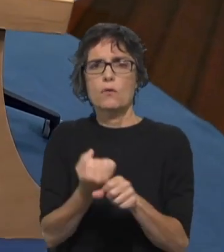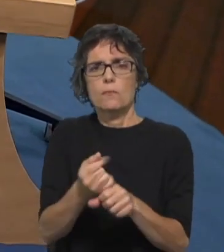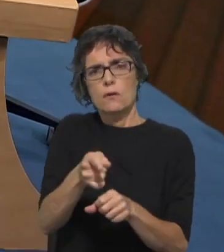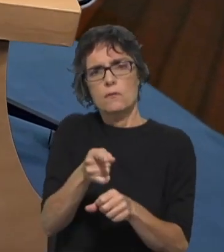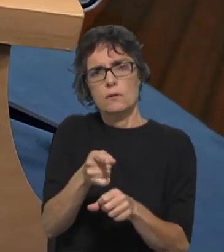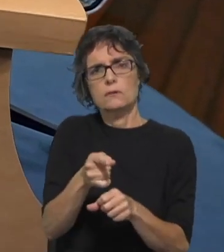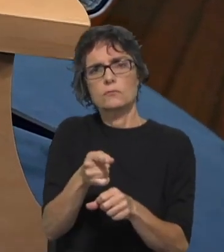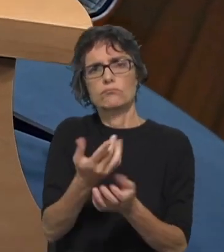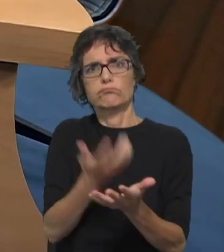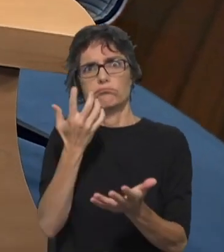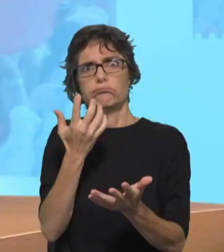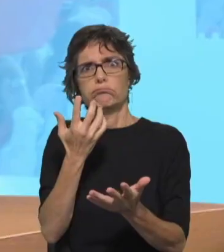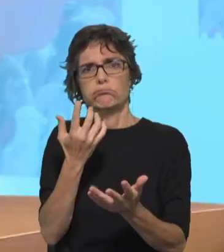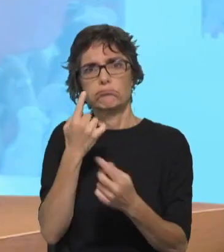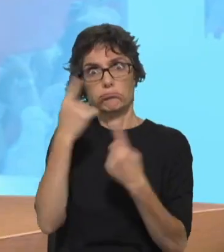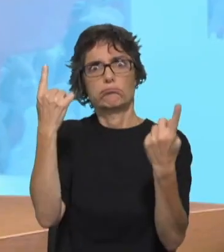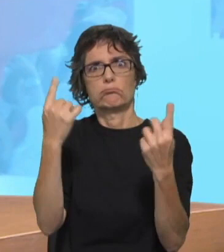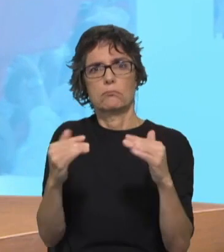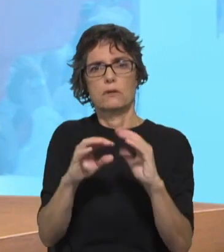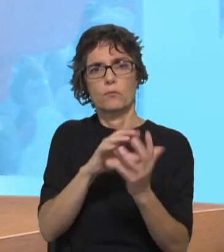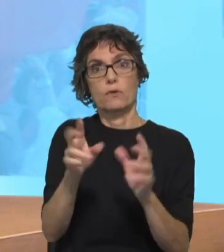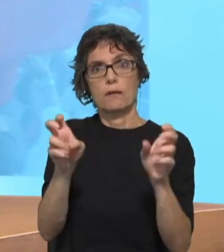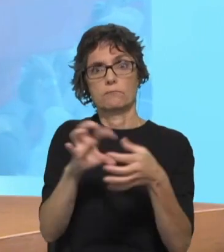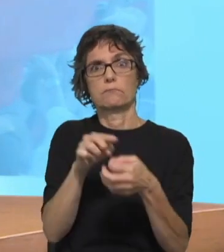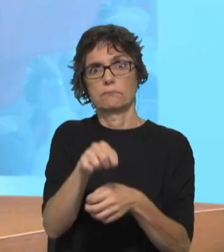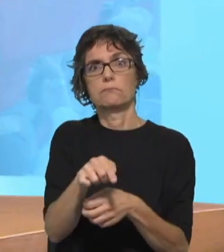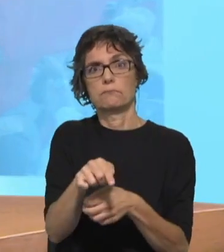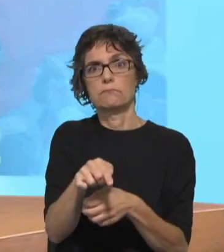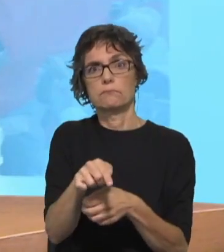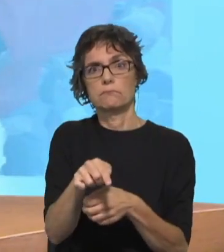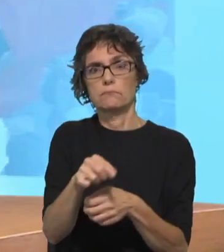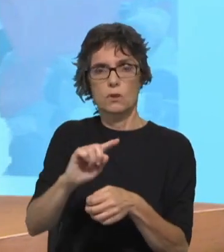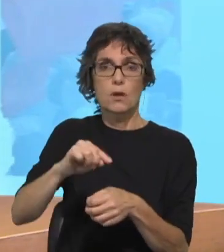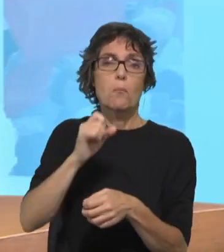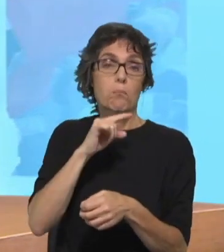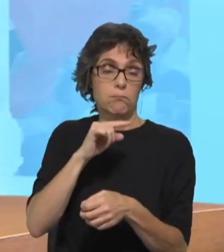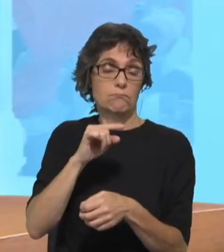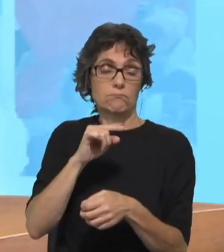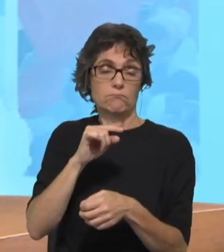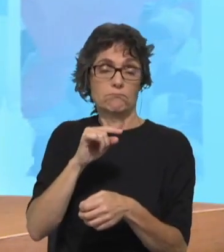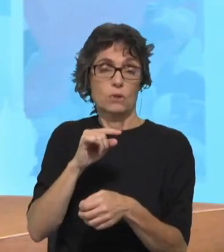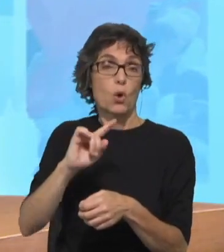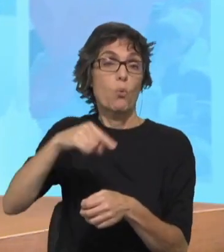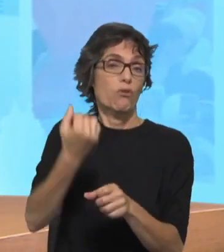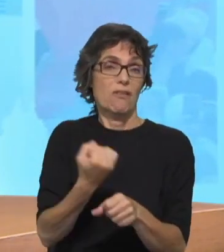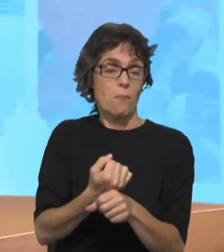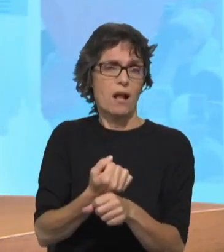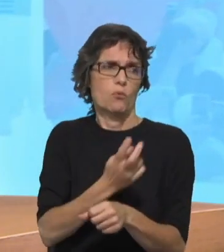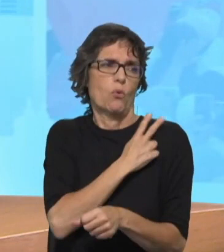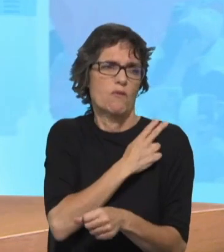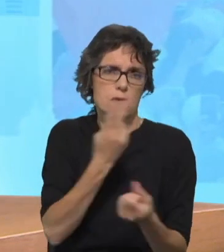mais importantes que é publicado em todo o mundo sobre esta matéria. Portanto, não haverá seguramente nenhum trabalho